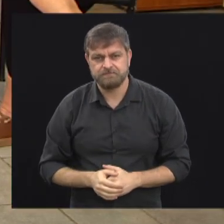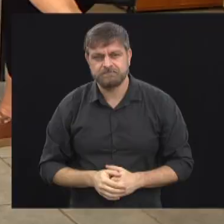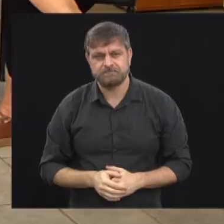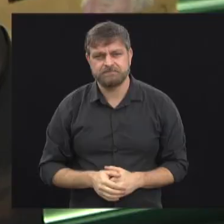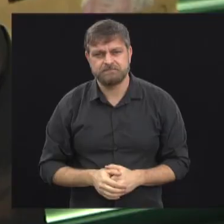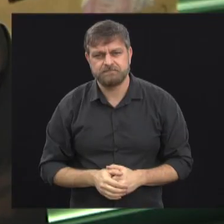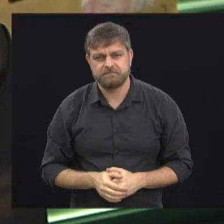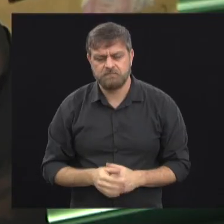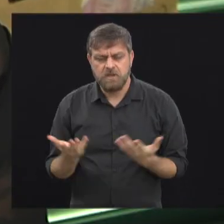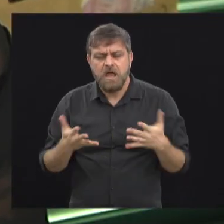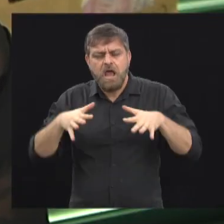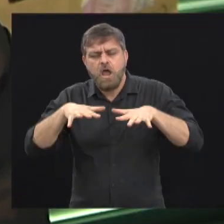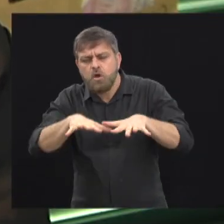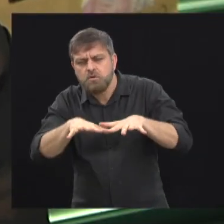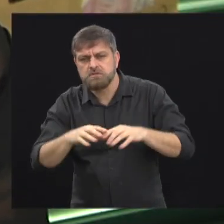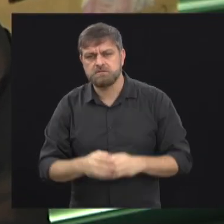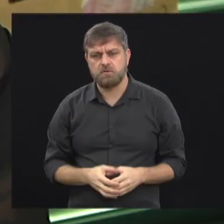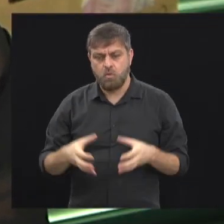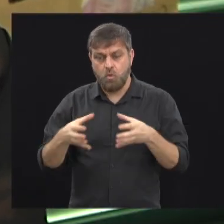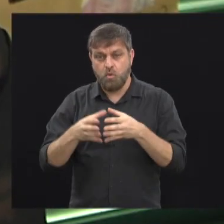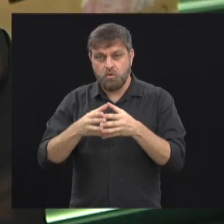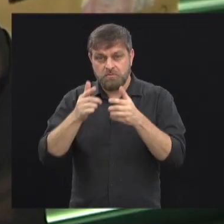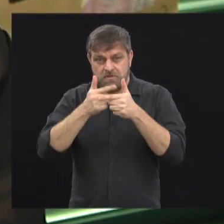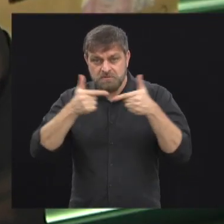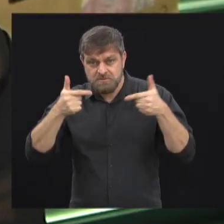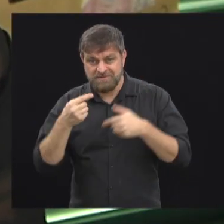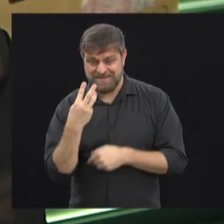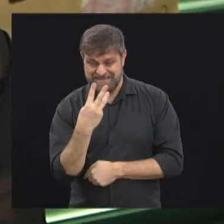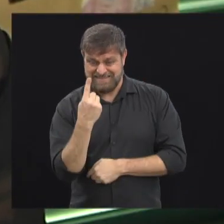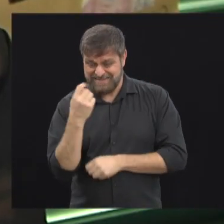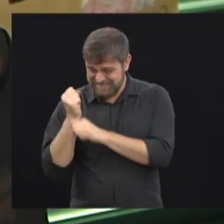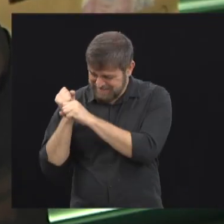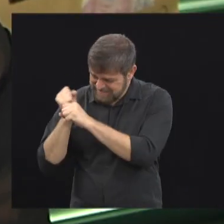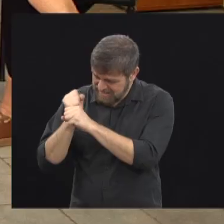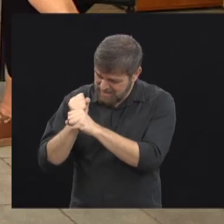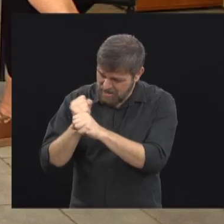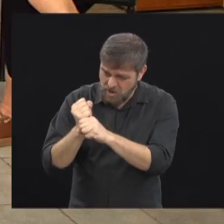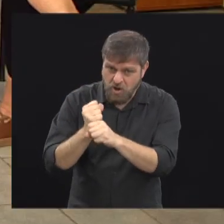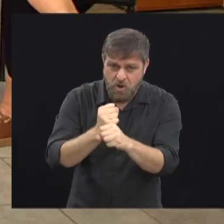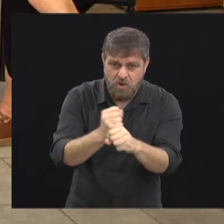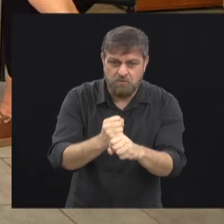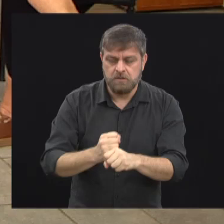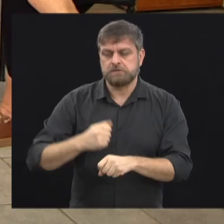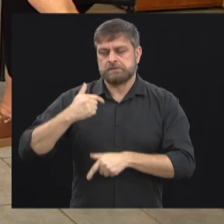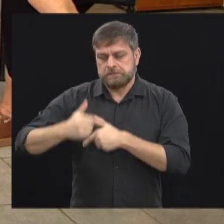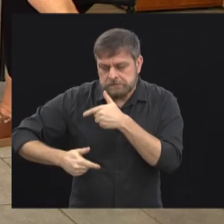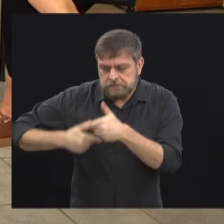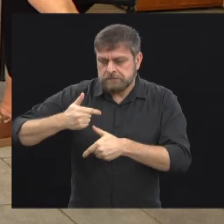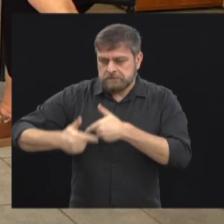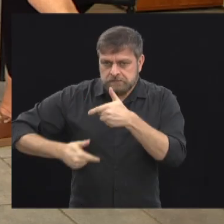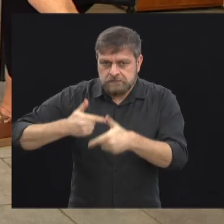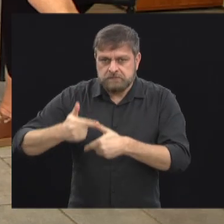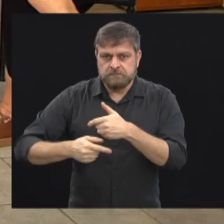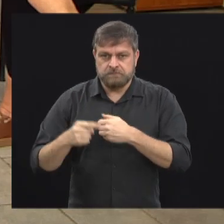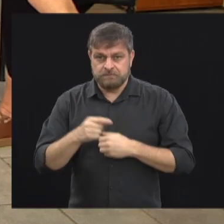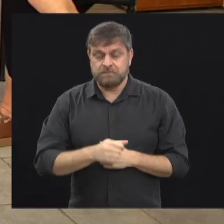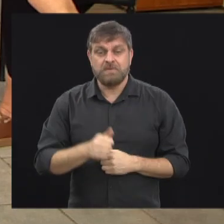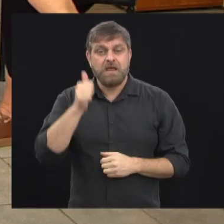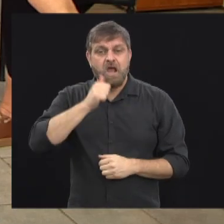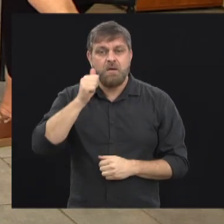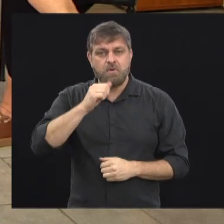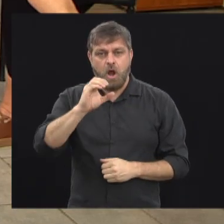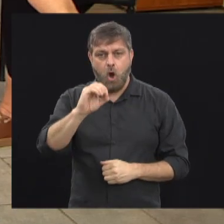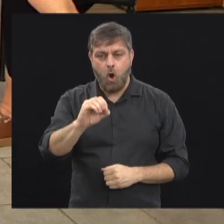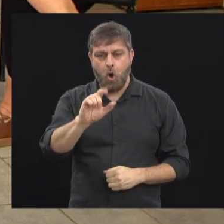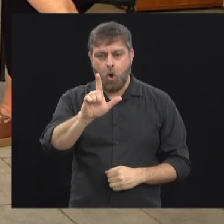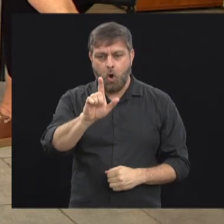E falando de inclusão, a Sorri tem mais de 31 anos aí correndo atrás. A Olímpia no começo falou um pouquinho